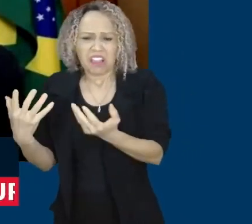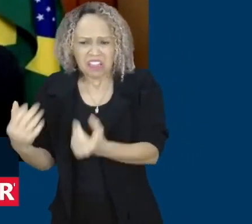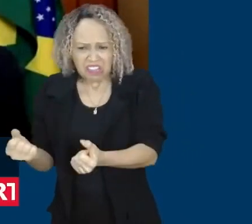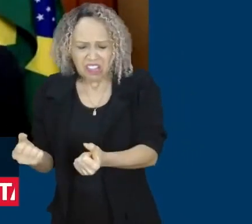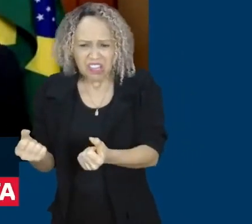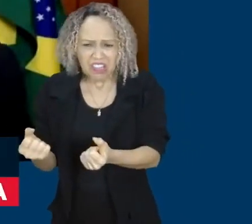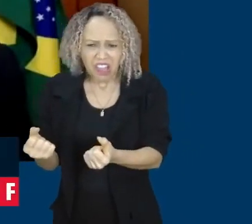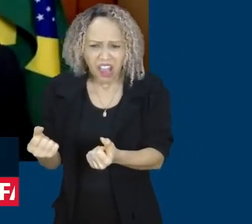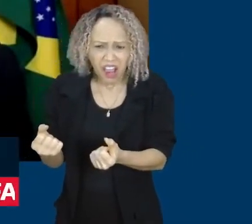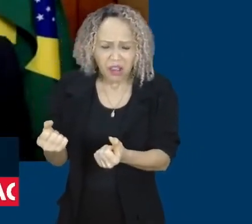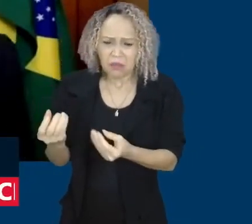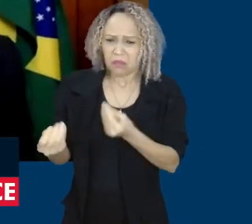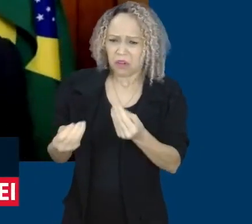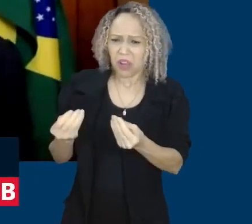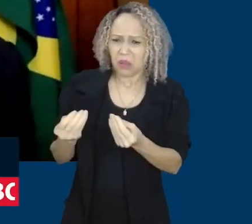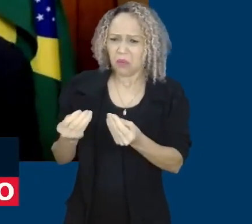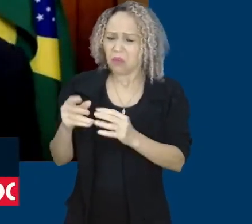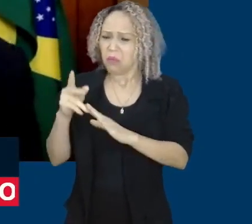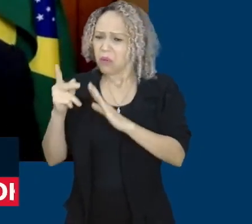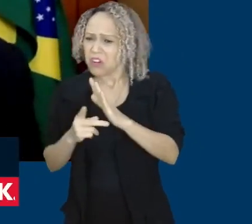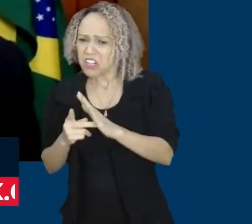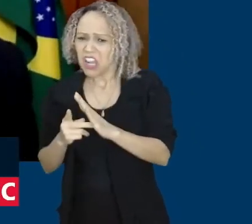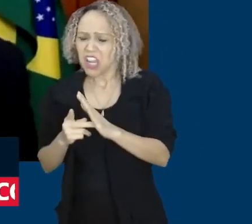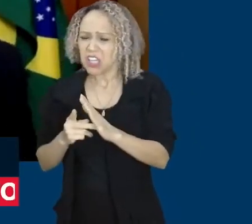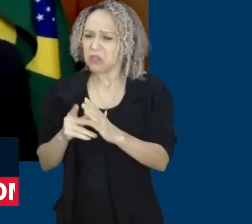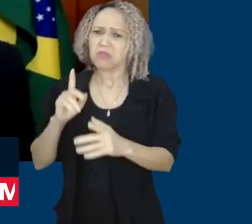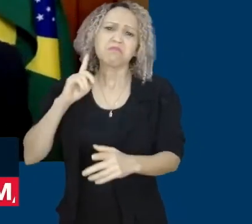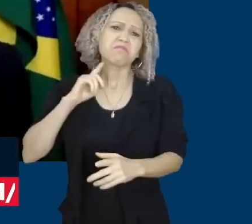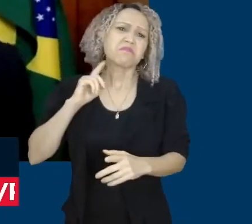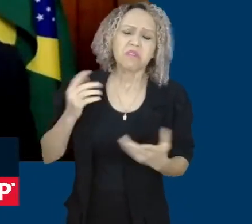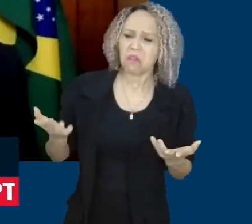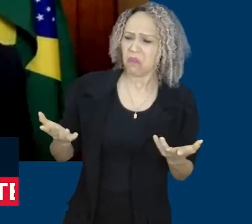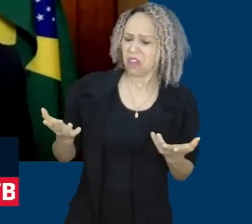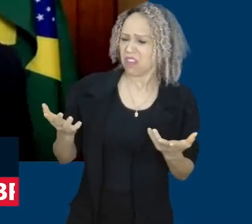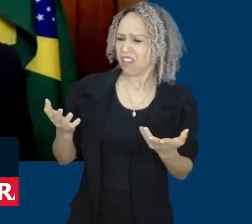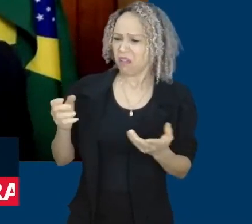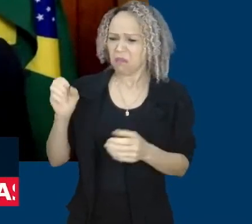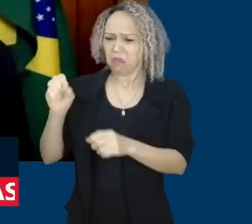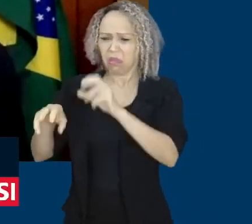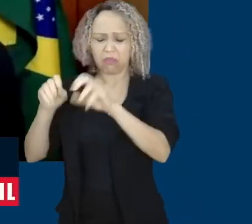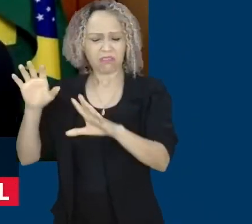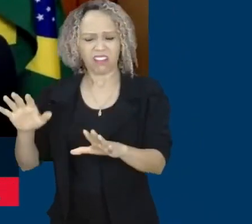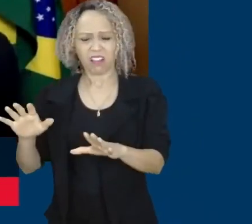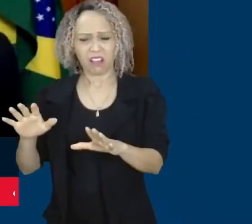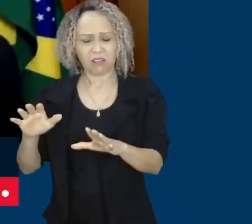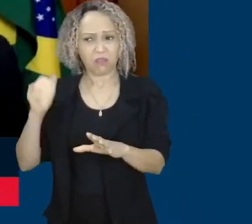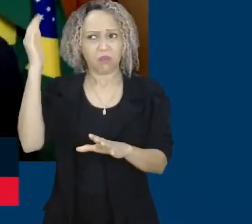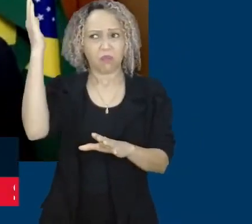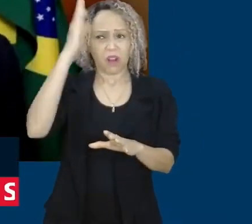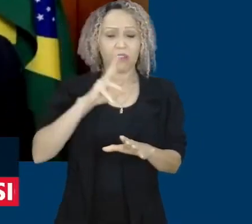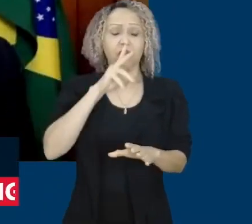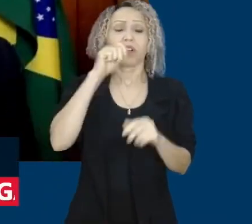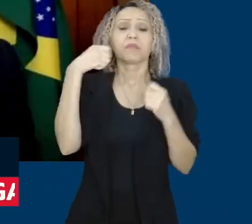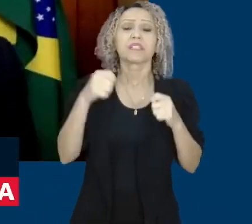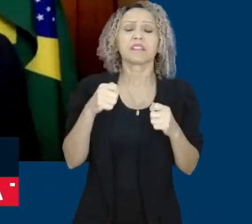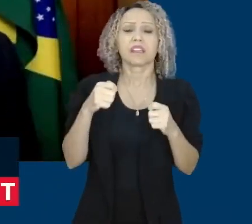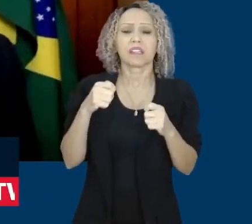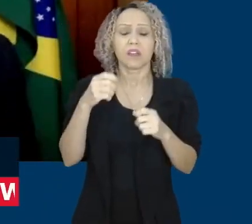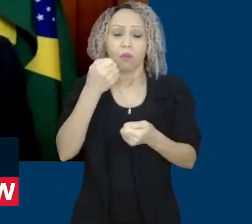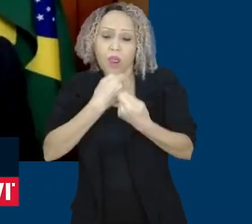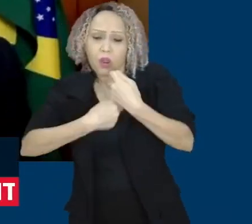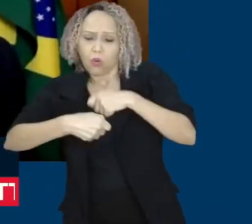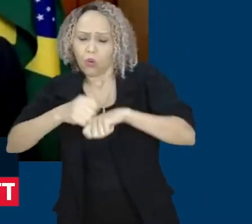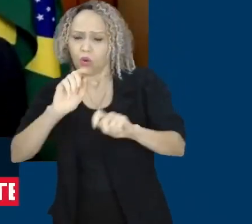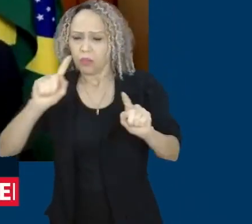ecológica ambiental, que não tenha a bioeconomia, economia verde, economia do século XXI, como uma grande economia